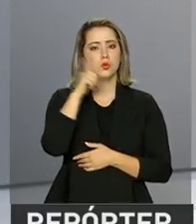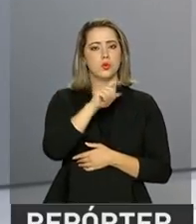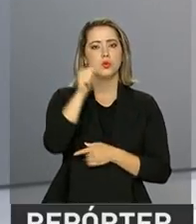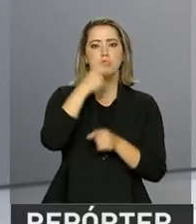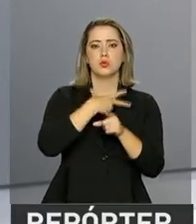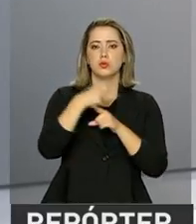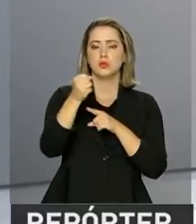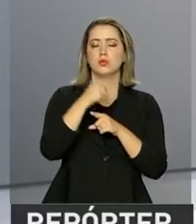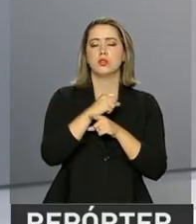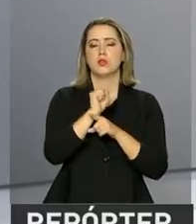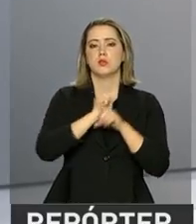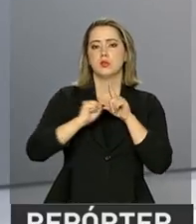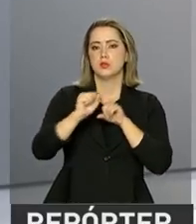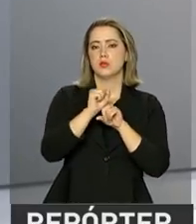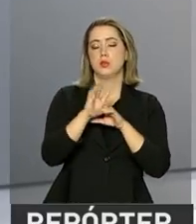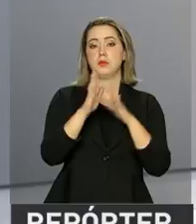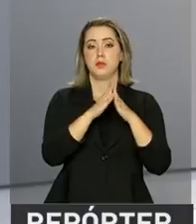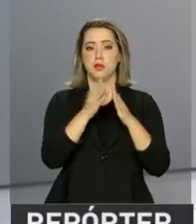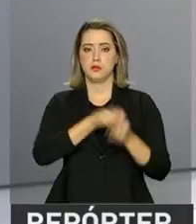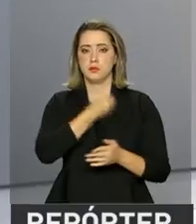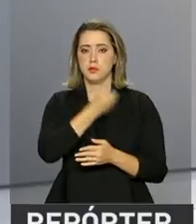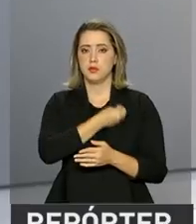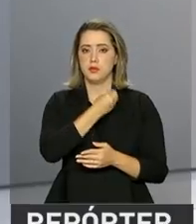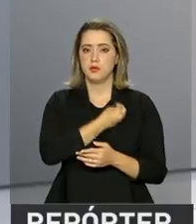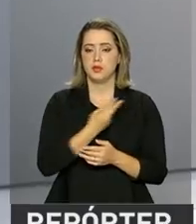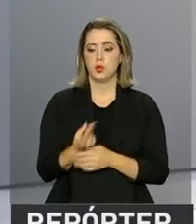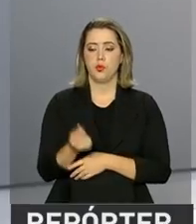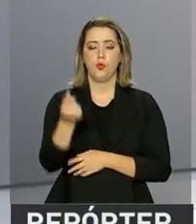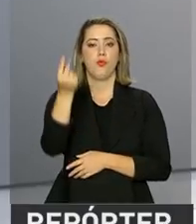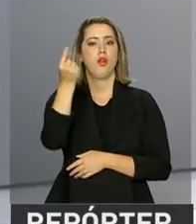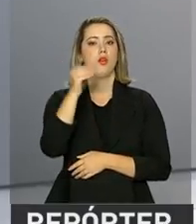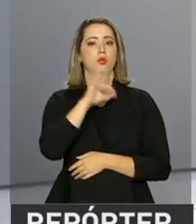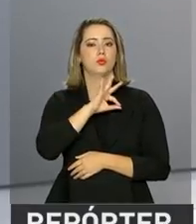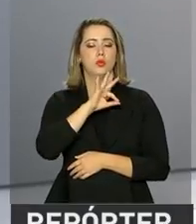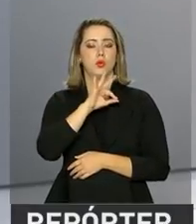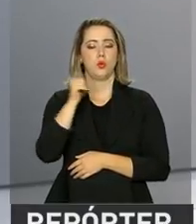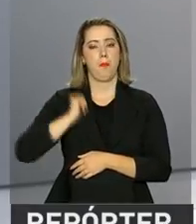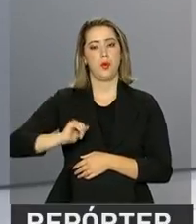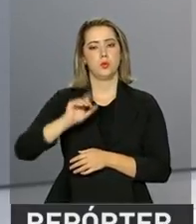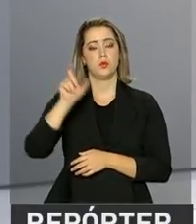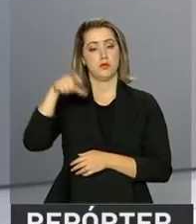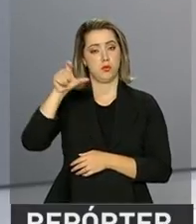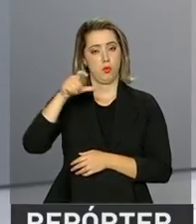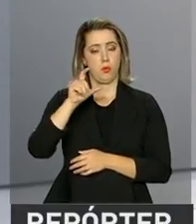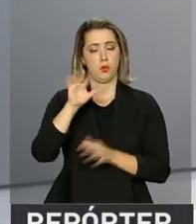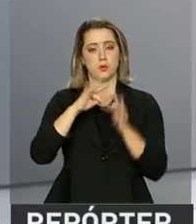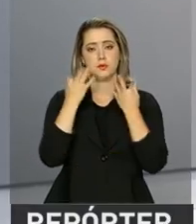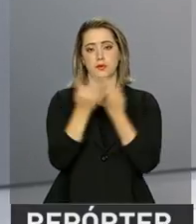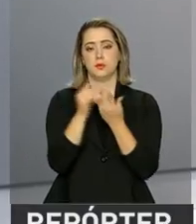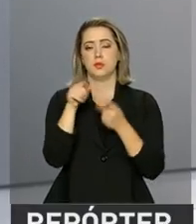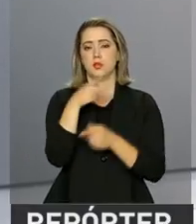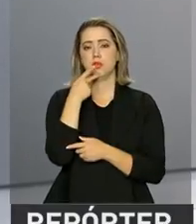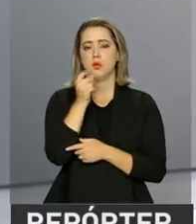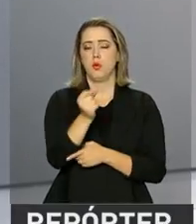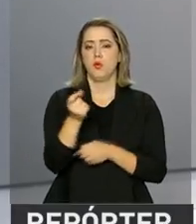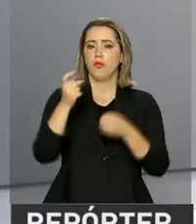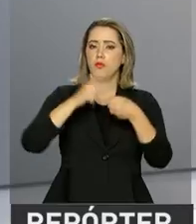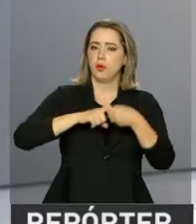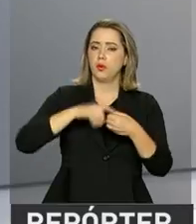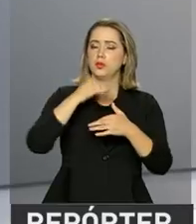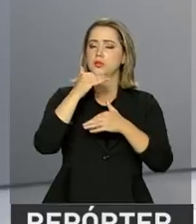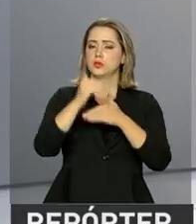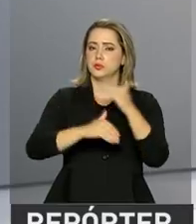retomada do programa minha casa minha vida eo reajuste do bolsa família na avaliação do presidente o país está retomando